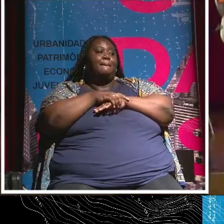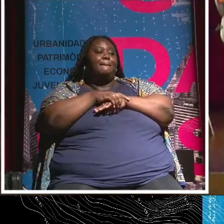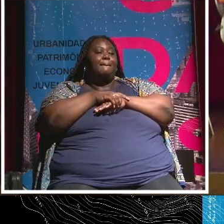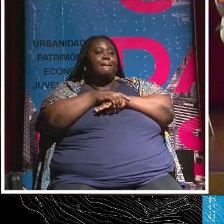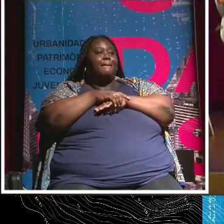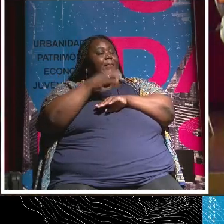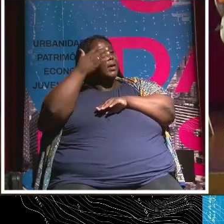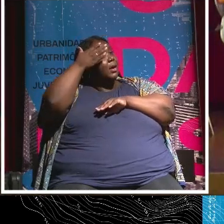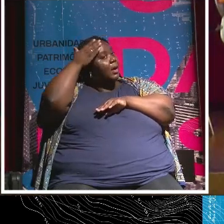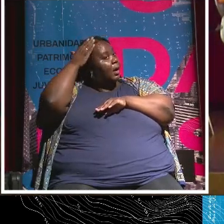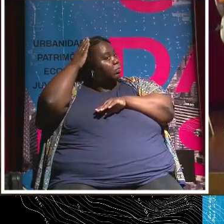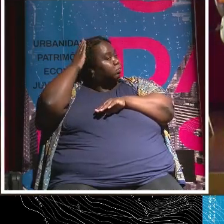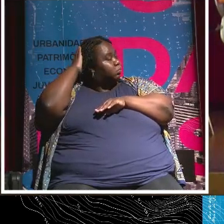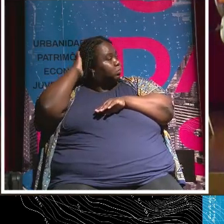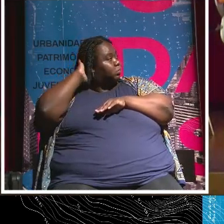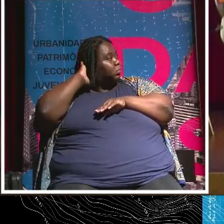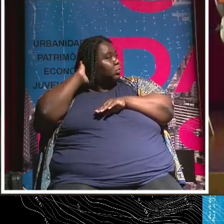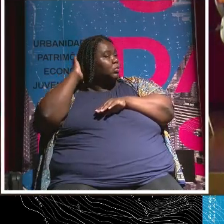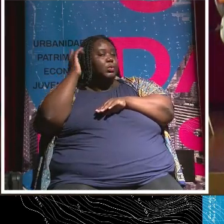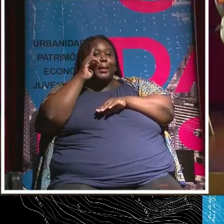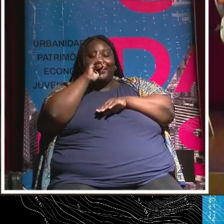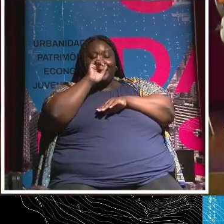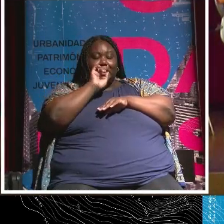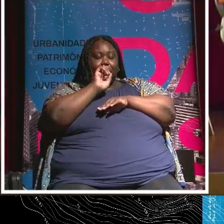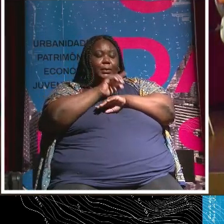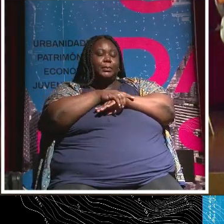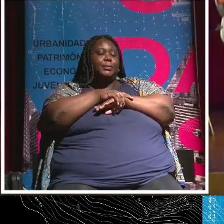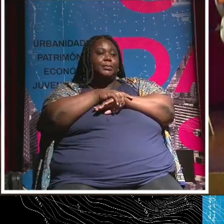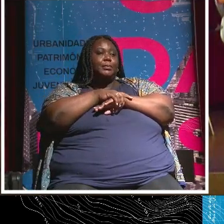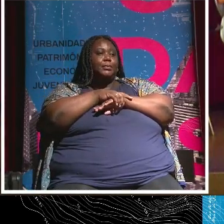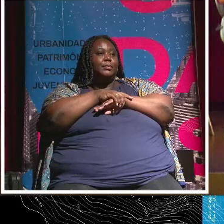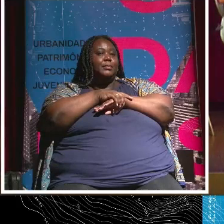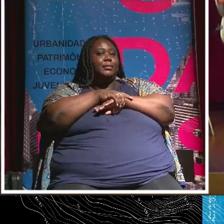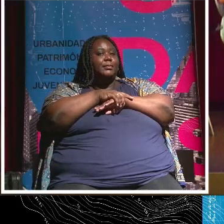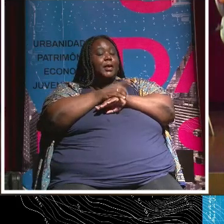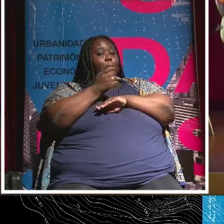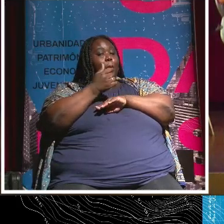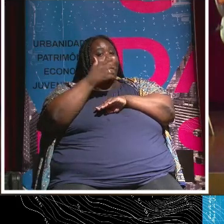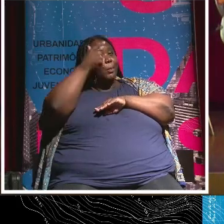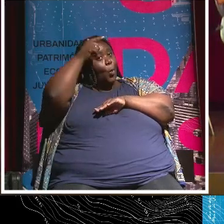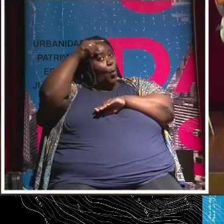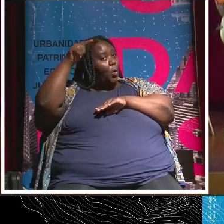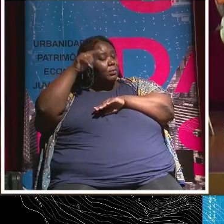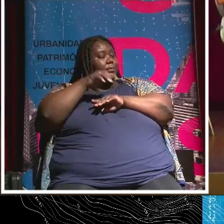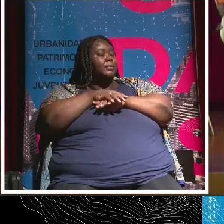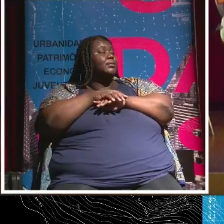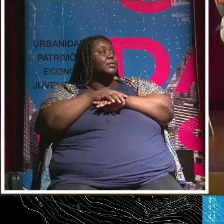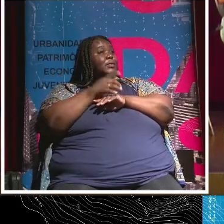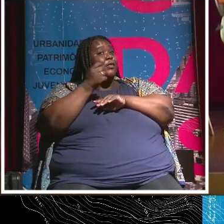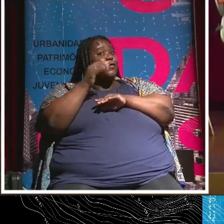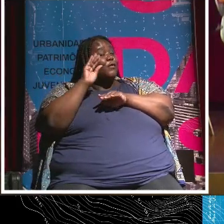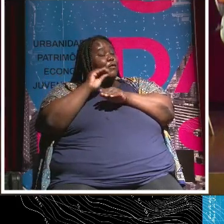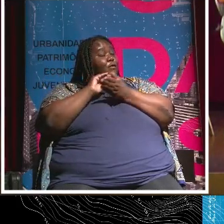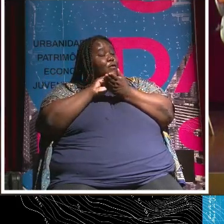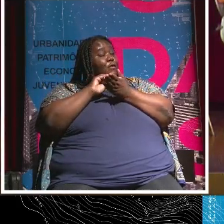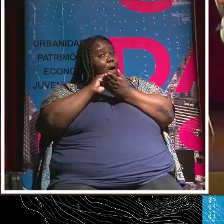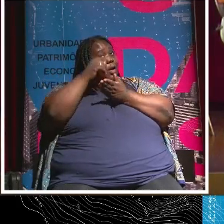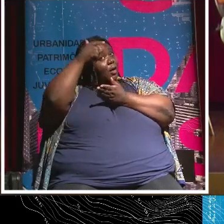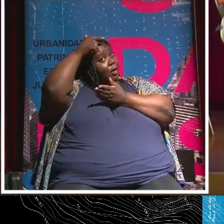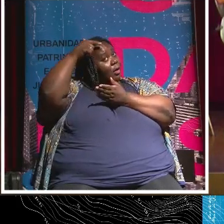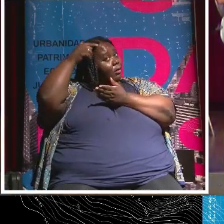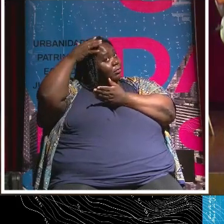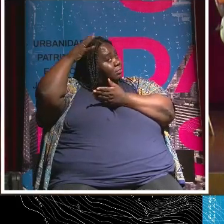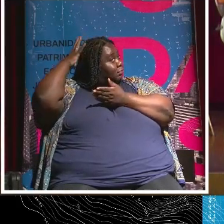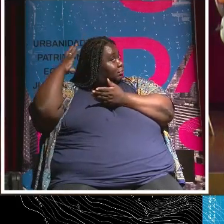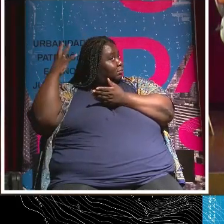cabelo curto, loiro, curto para calvo, né? Faltando um pouco na frente, sobrando um